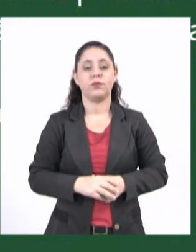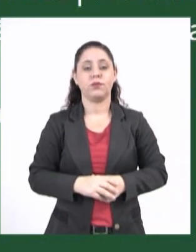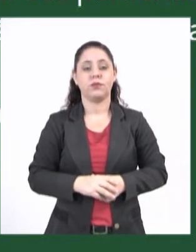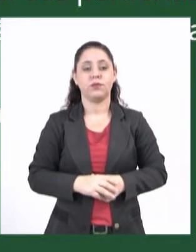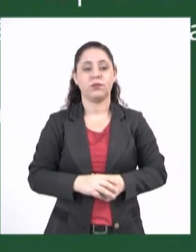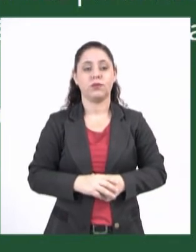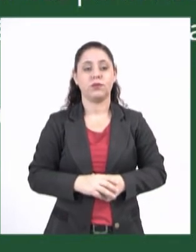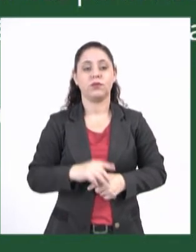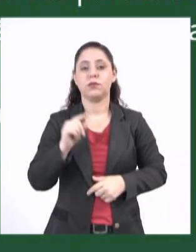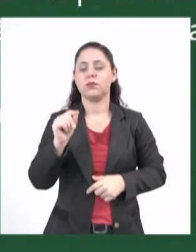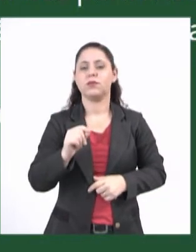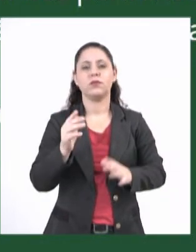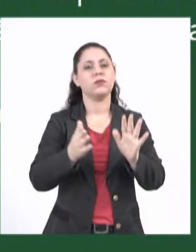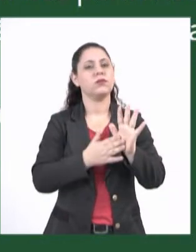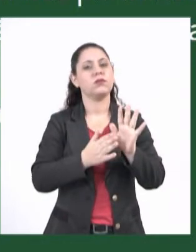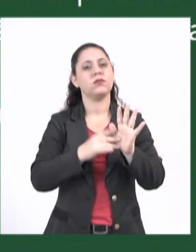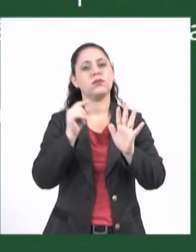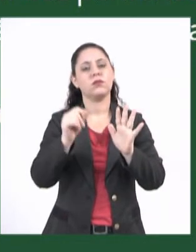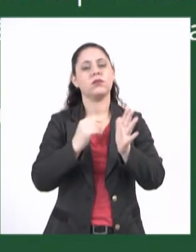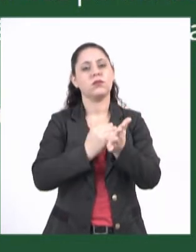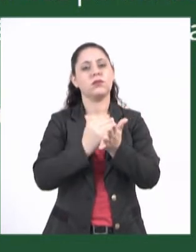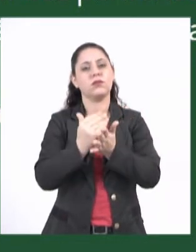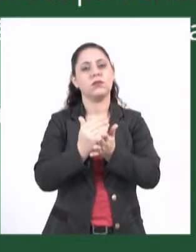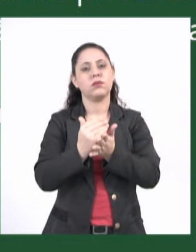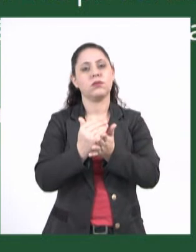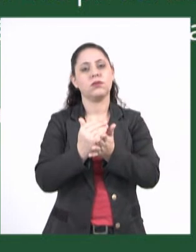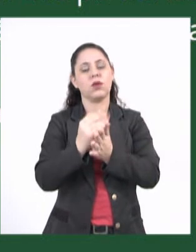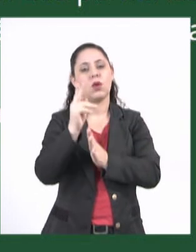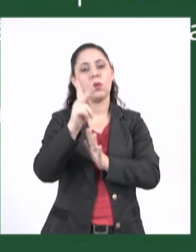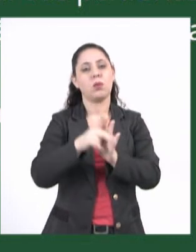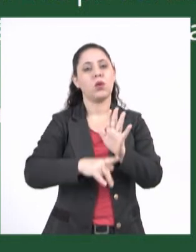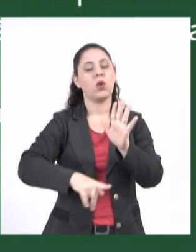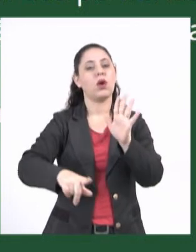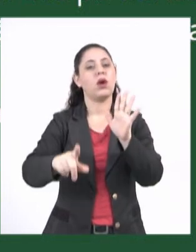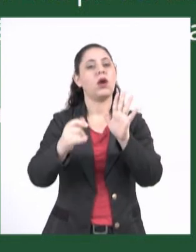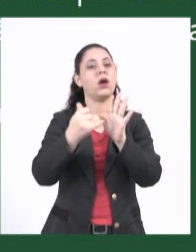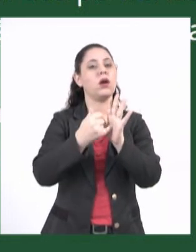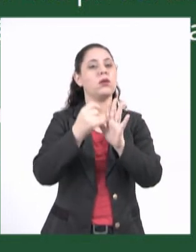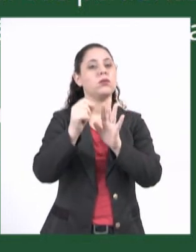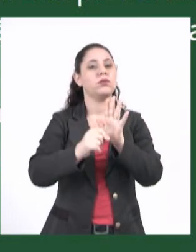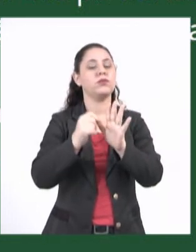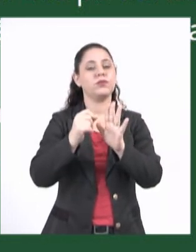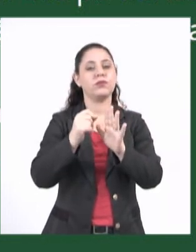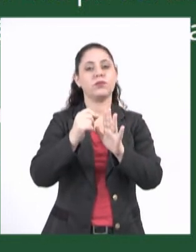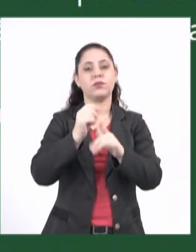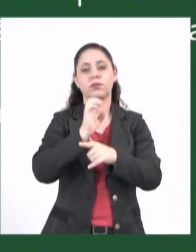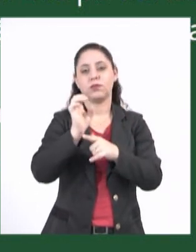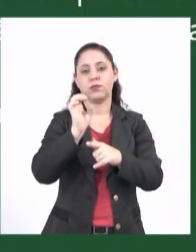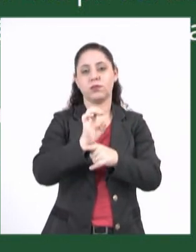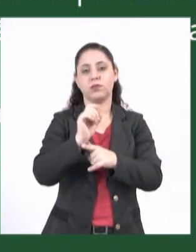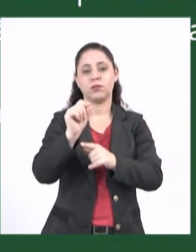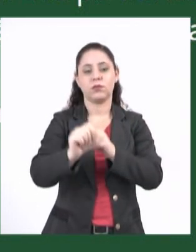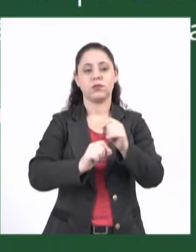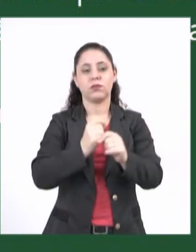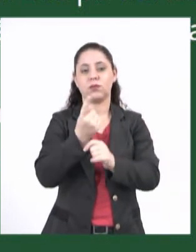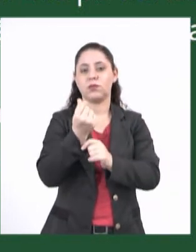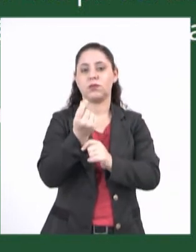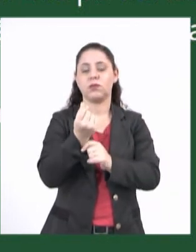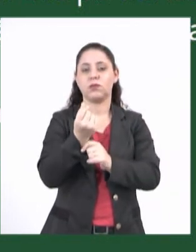E aí, o que a gente propõe, né, para o início de programa de restaurantes populares no Mato Grosso do Sul é um valor